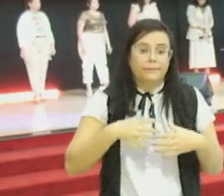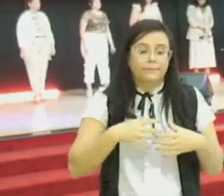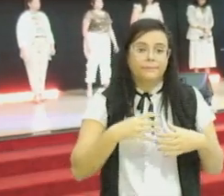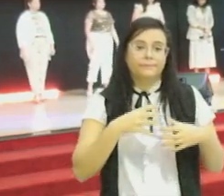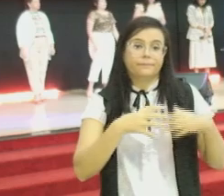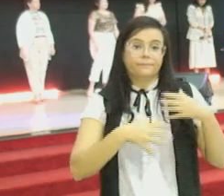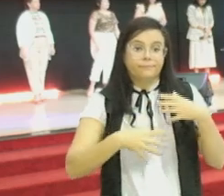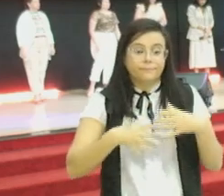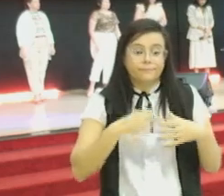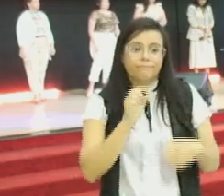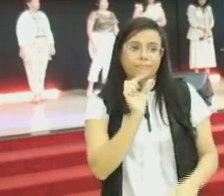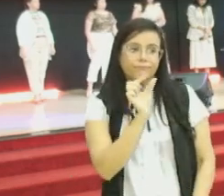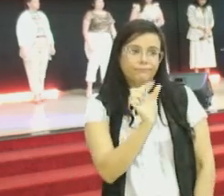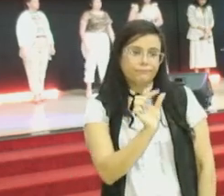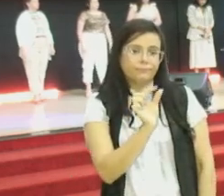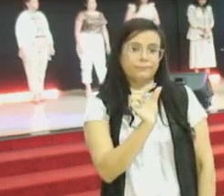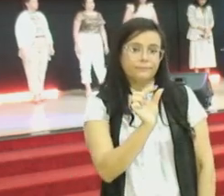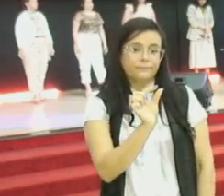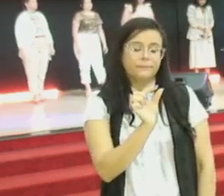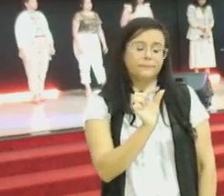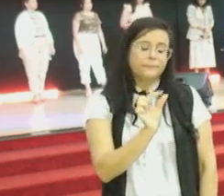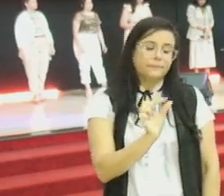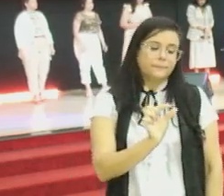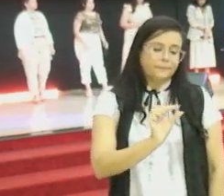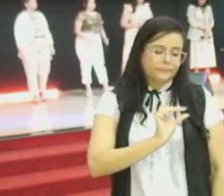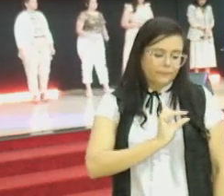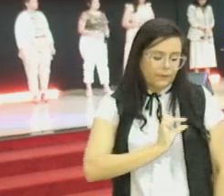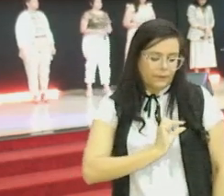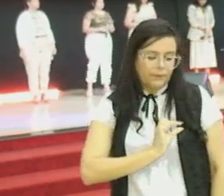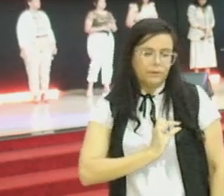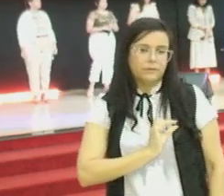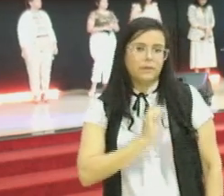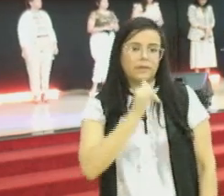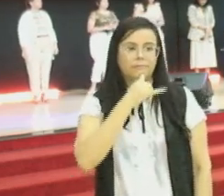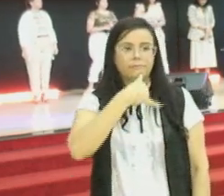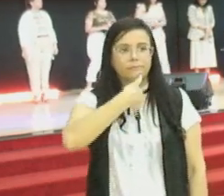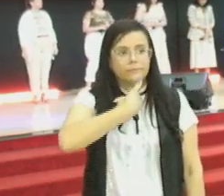grandes coisas, pequenas coisas têm te entristecido,